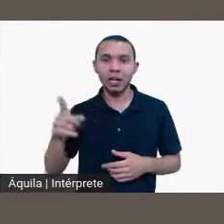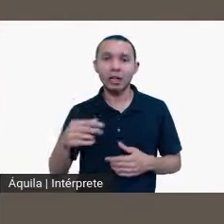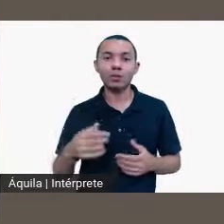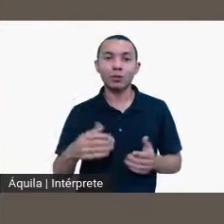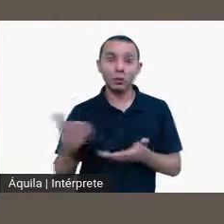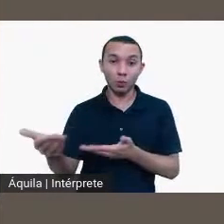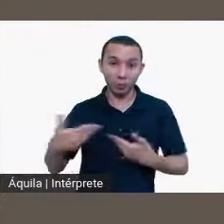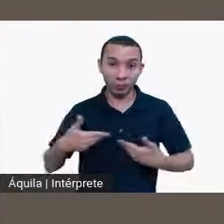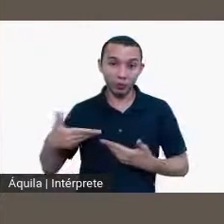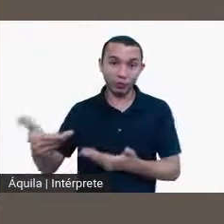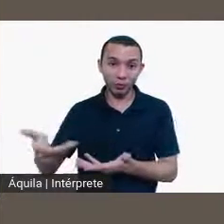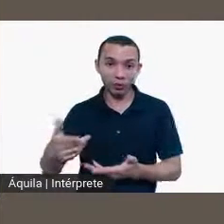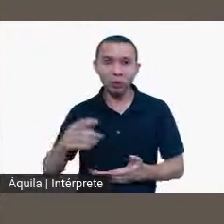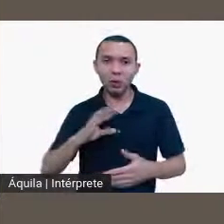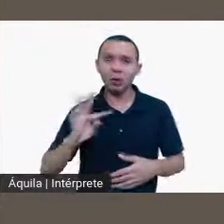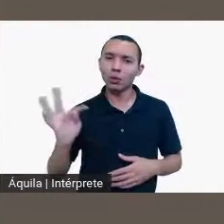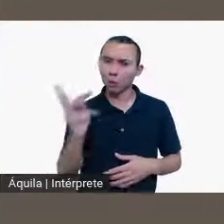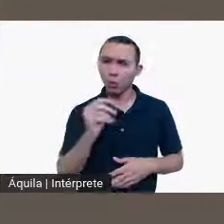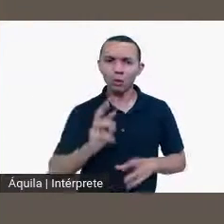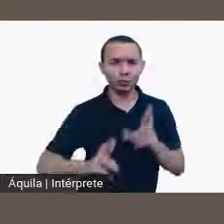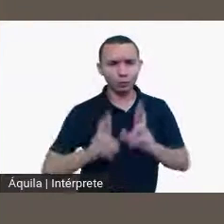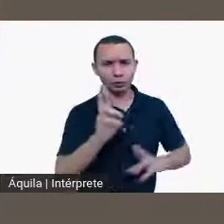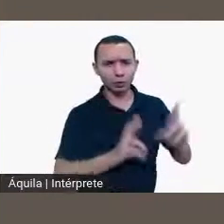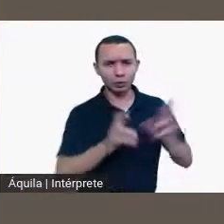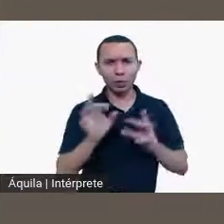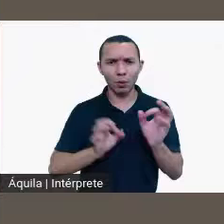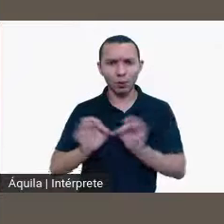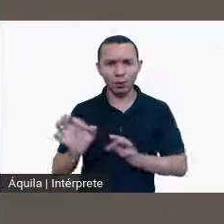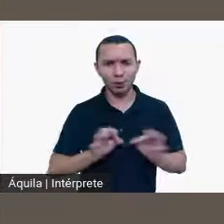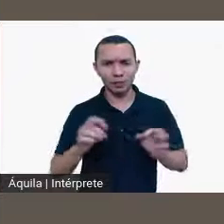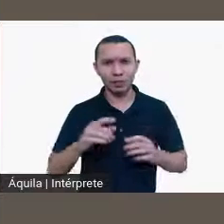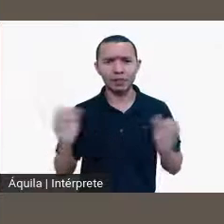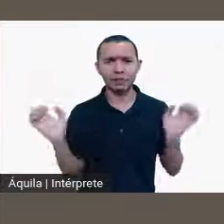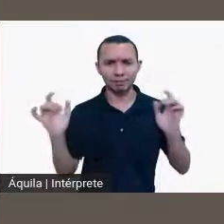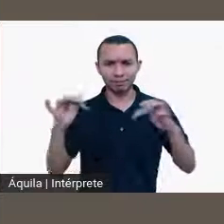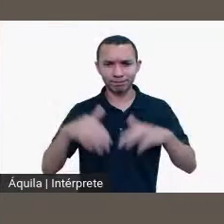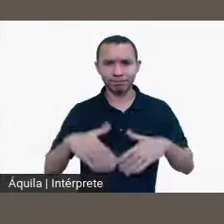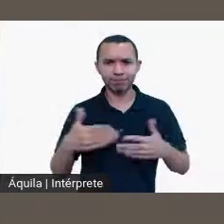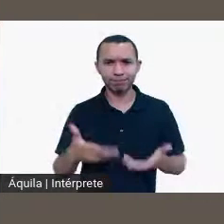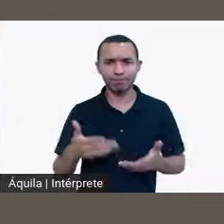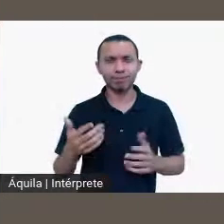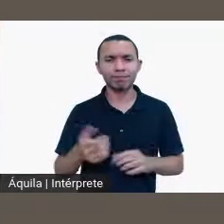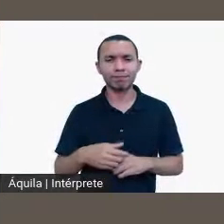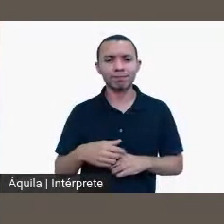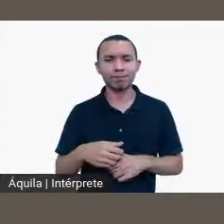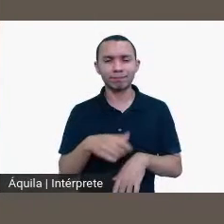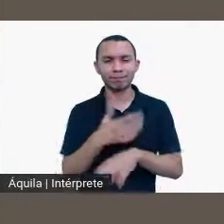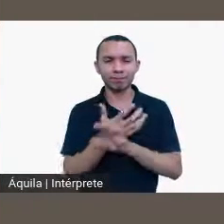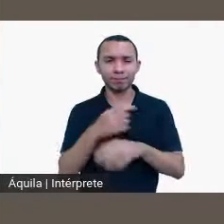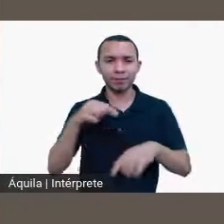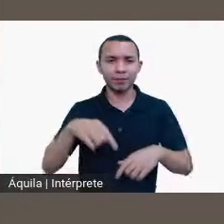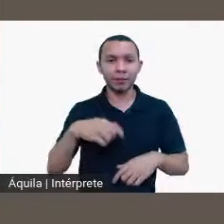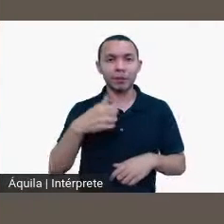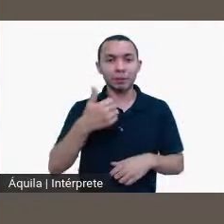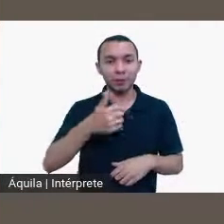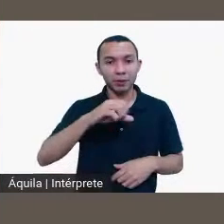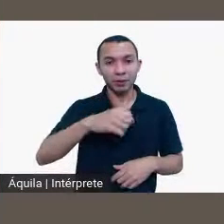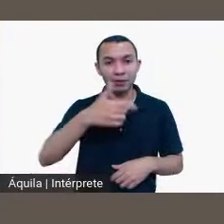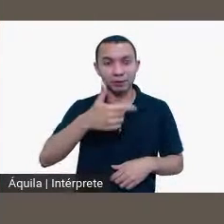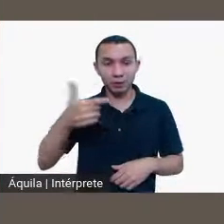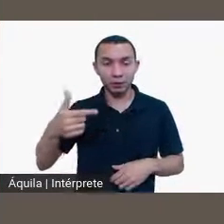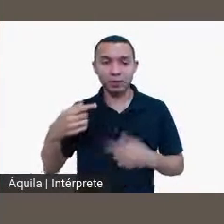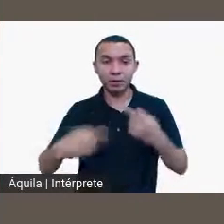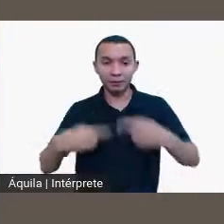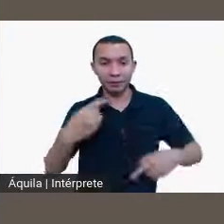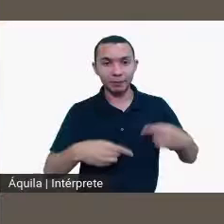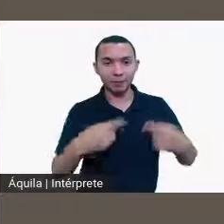a todos responsáveis pela organização do ciclo de encontros, né, 1922, Modernismos em Debate, que